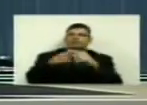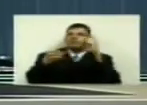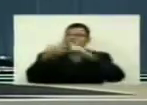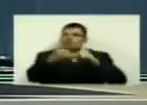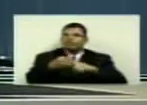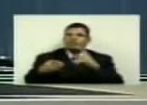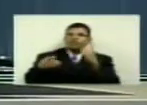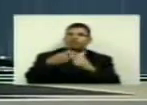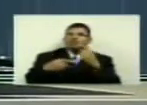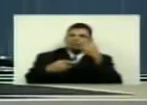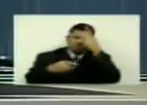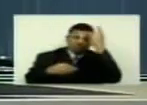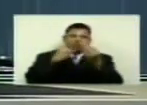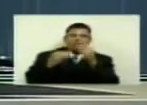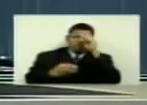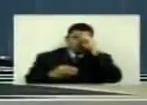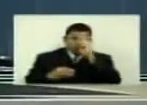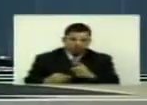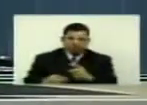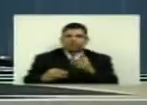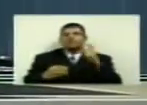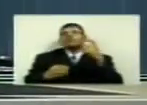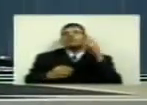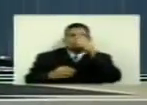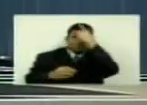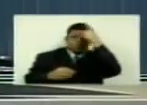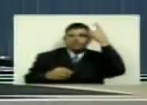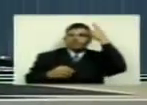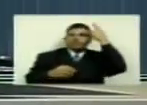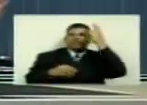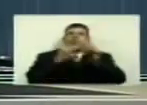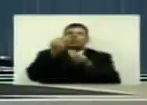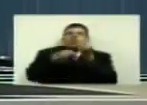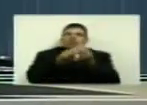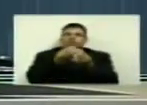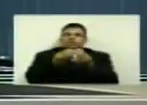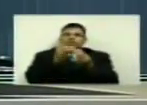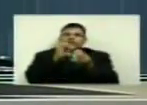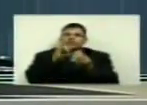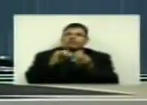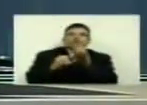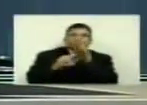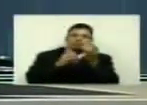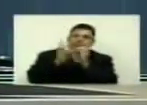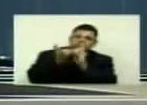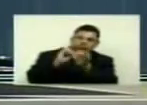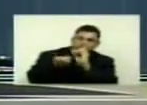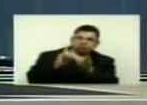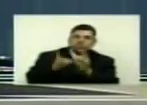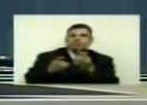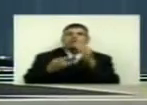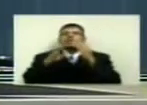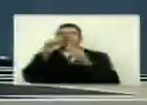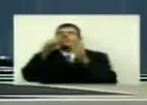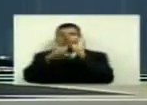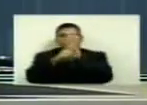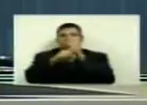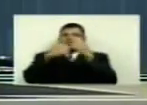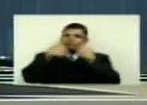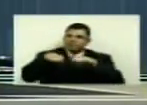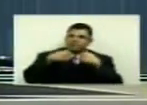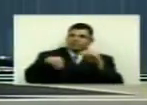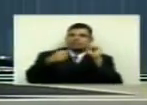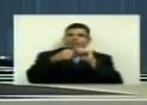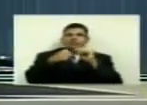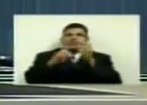tem quem defenda o cidadão e quem represente o cidadão nas suas ações judiciais. Eu acho que esse é o bom debate, o debate que a Assembleia merece